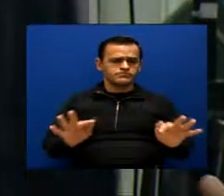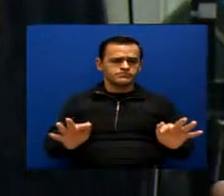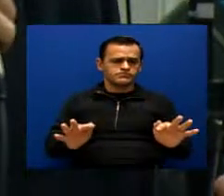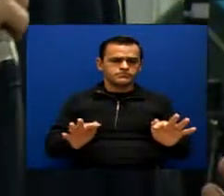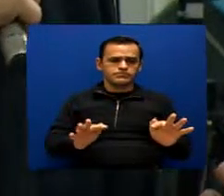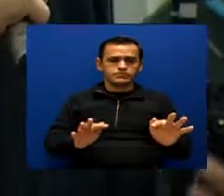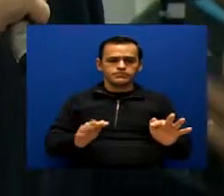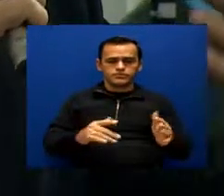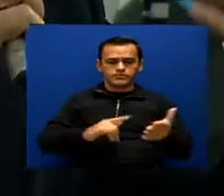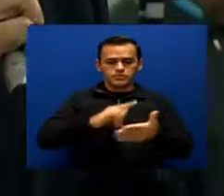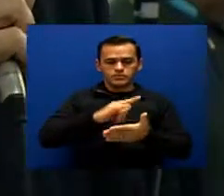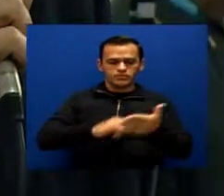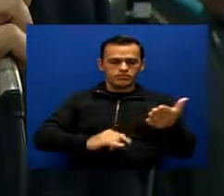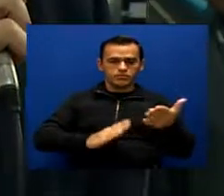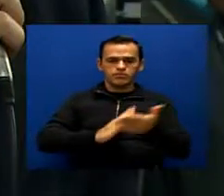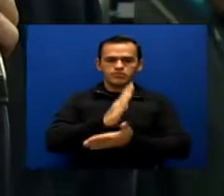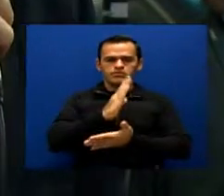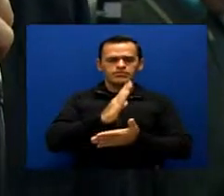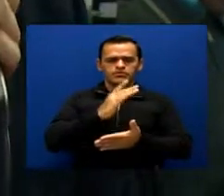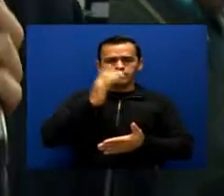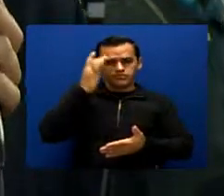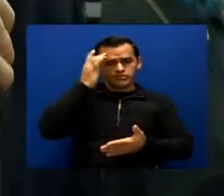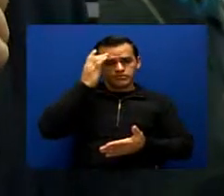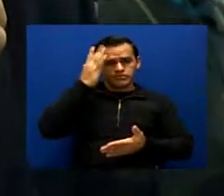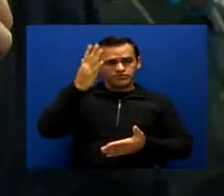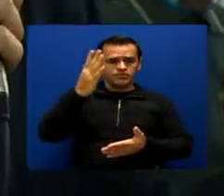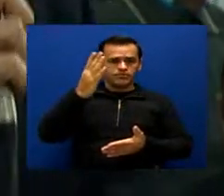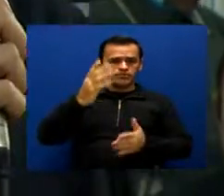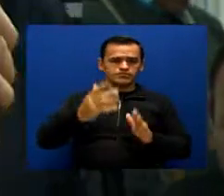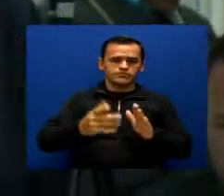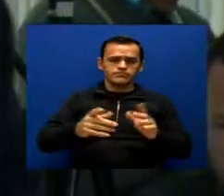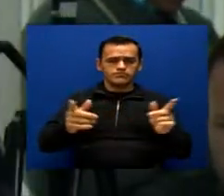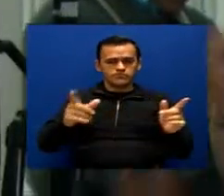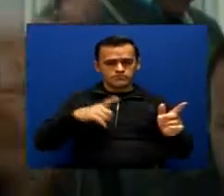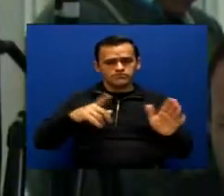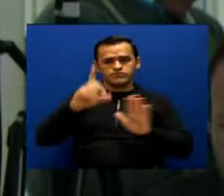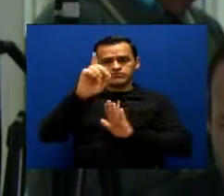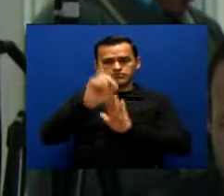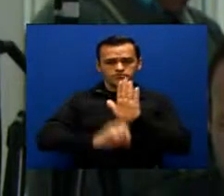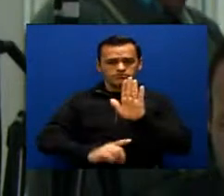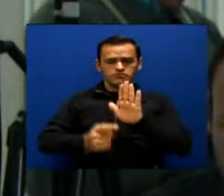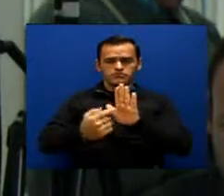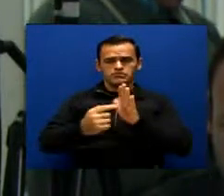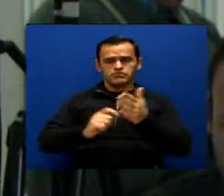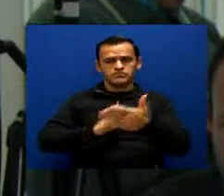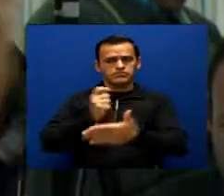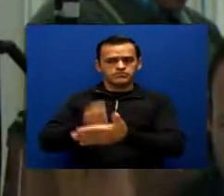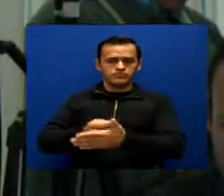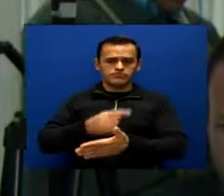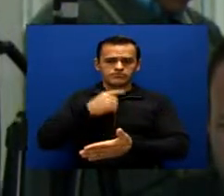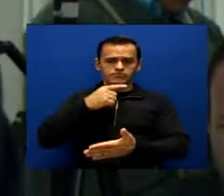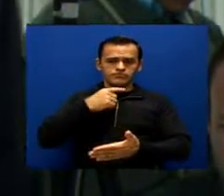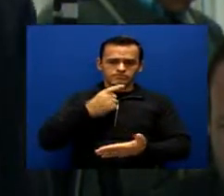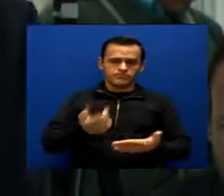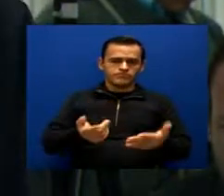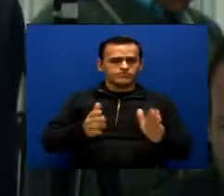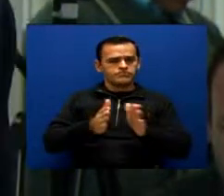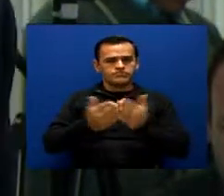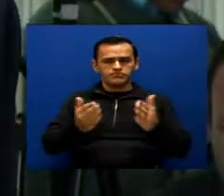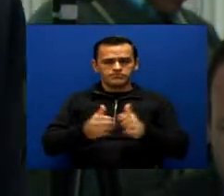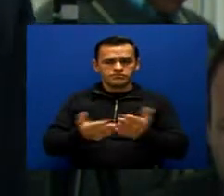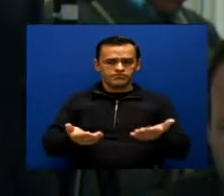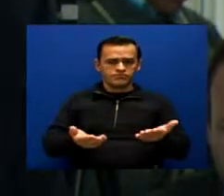comprovar a condição do direito a não pagar, por ser pobre, por ter atendimento